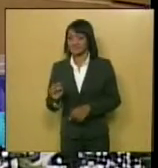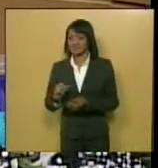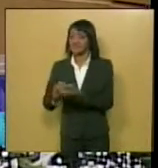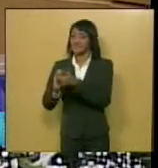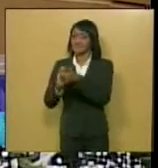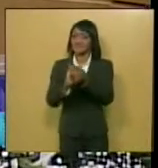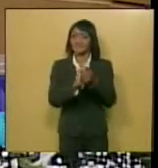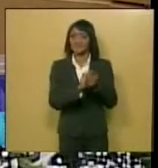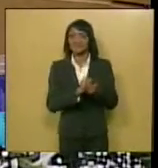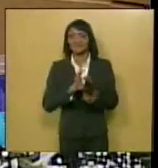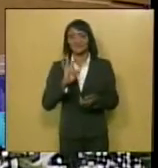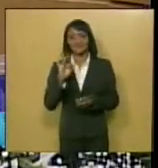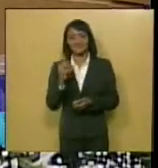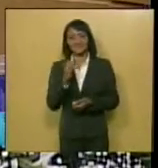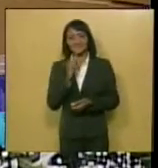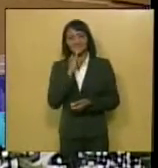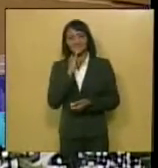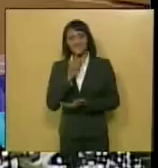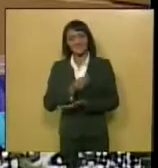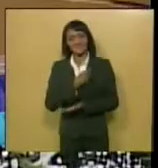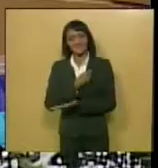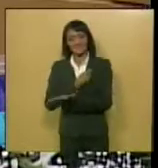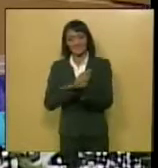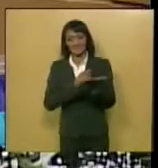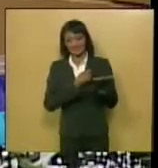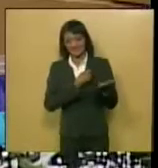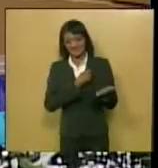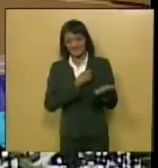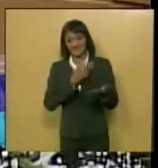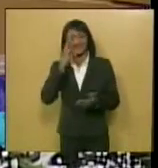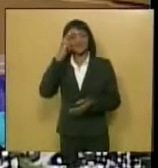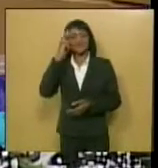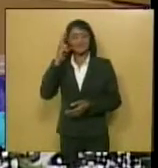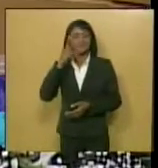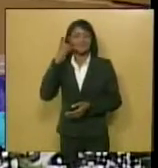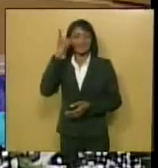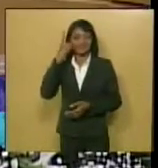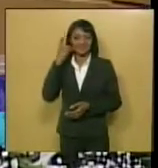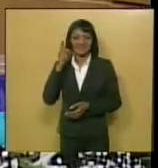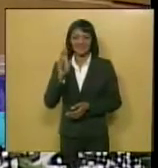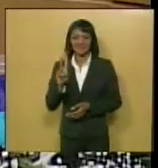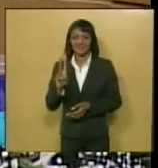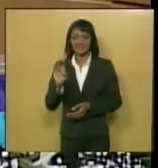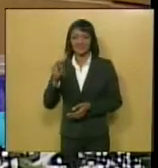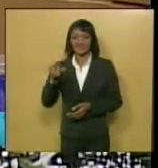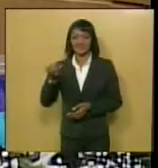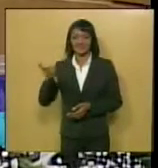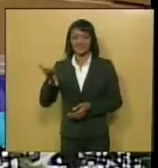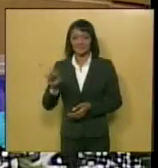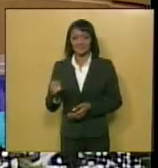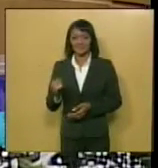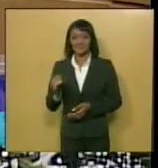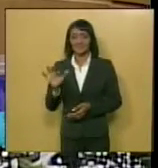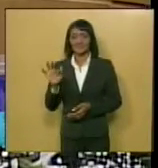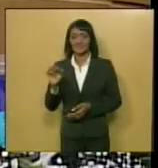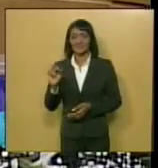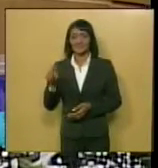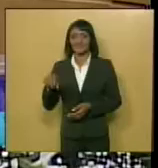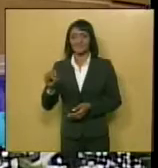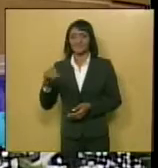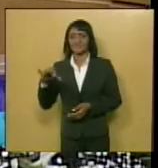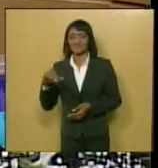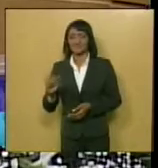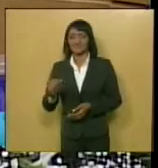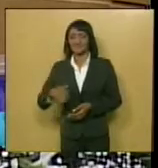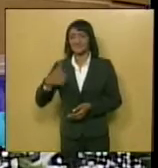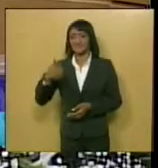itabaianenses presentes, excelentíssimo senhor deputado Venâncio Fonseca, primeiro